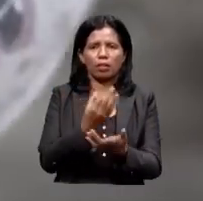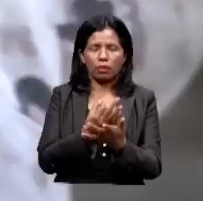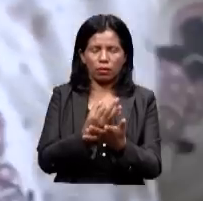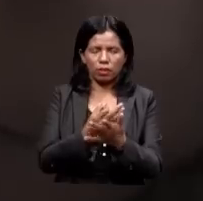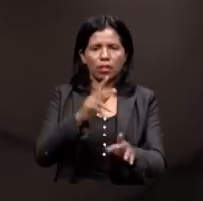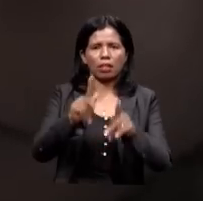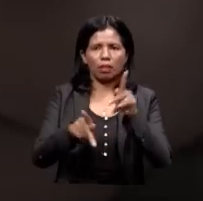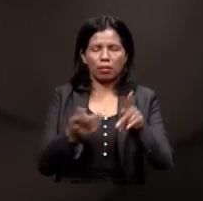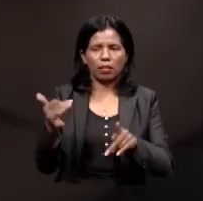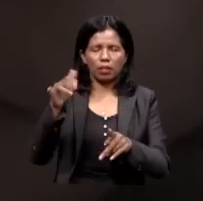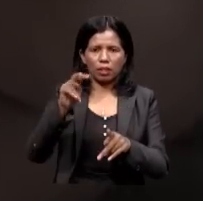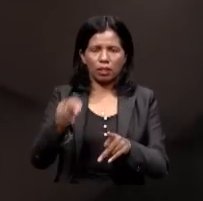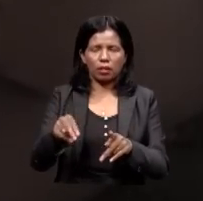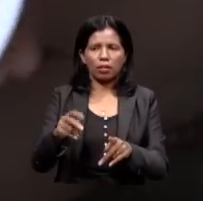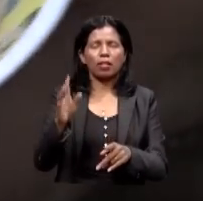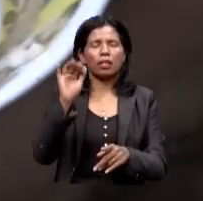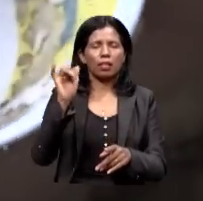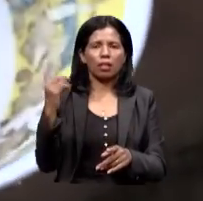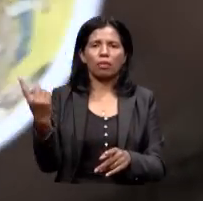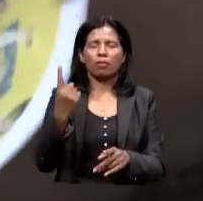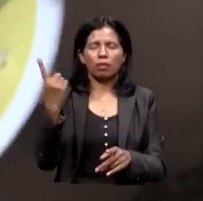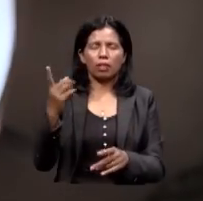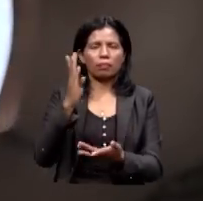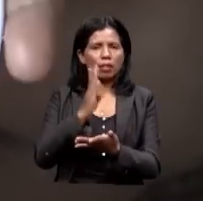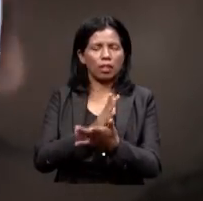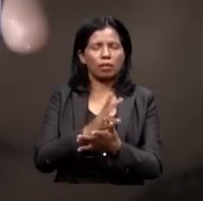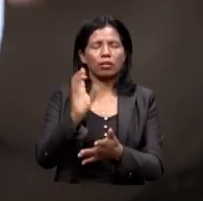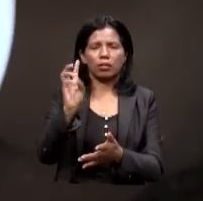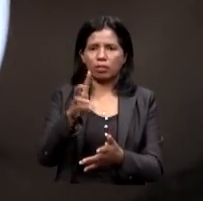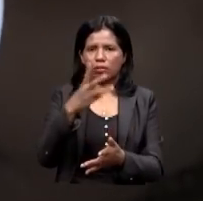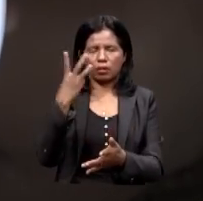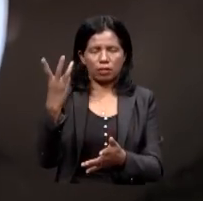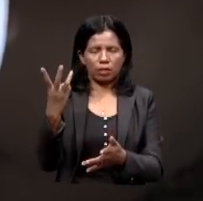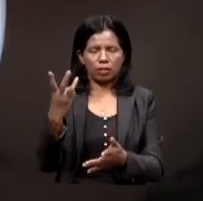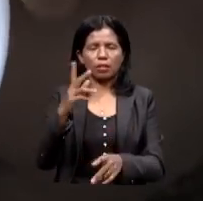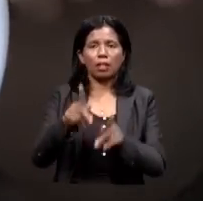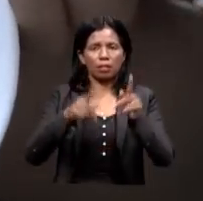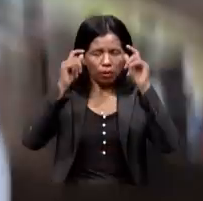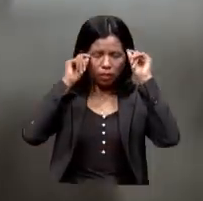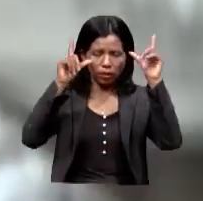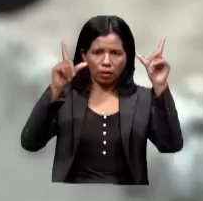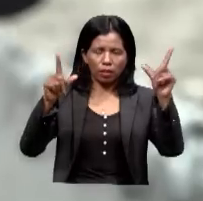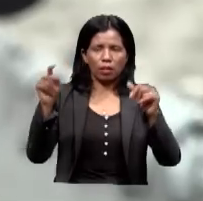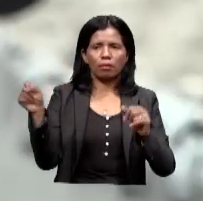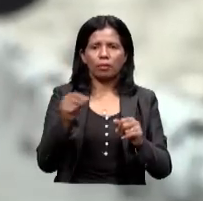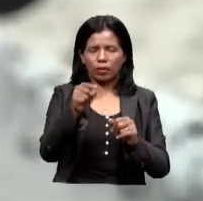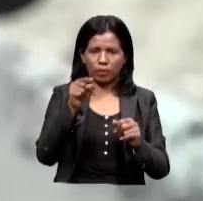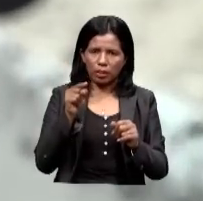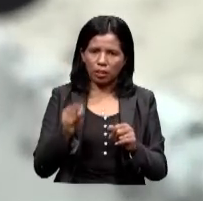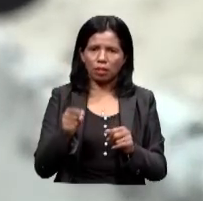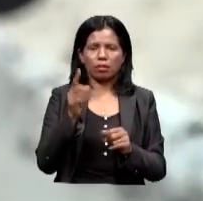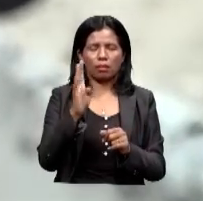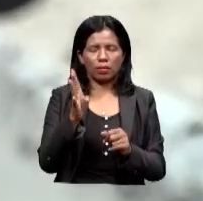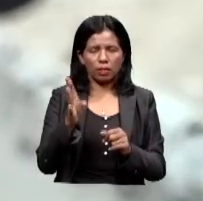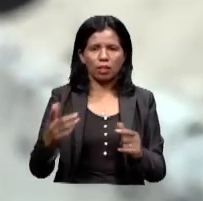povo niang hela deit bilhão sanulo resing. Enquanto povo Timor-Leste por cento hatnulo resing